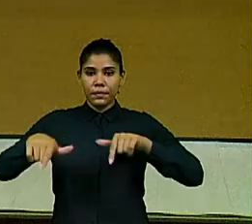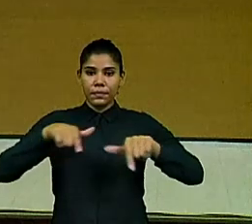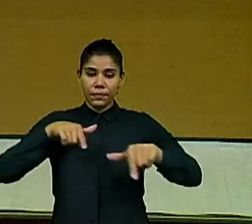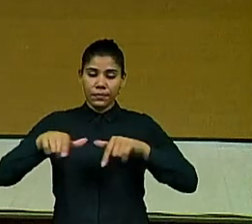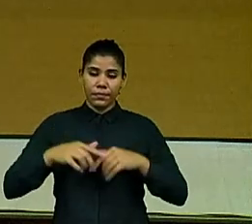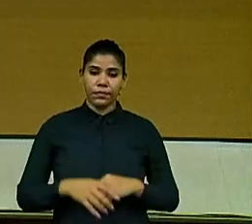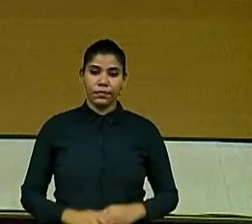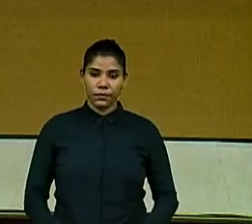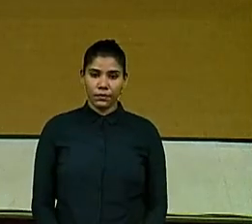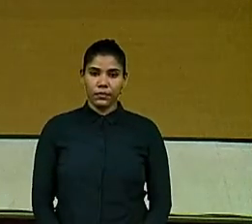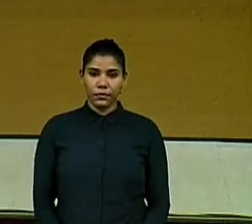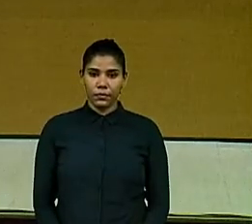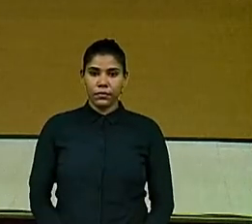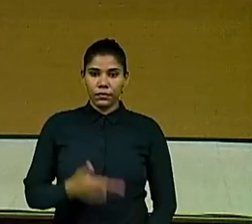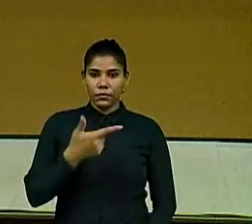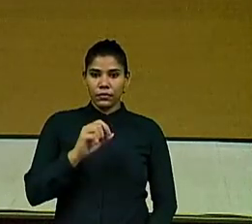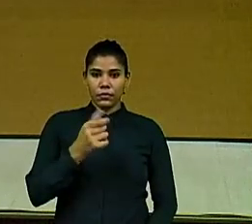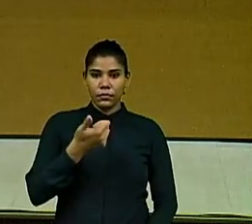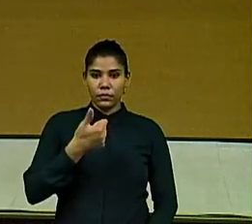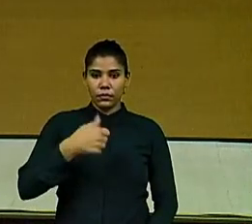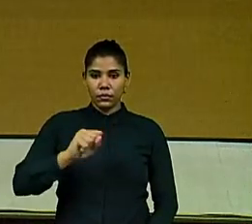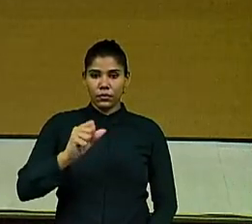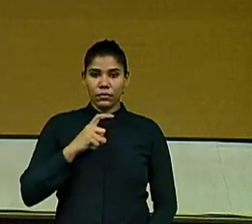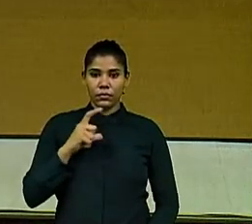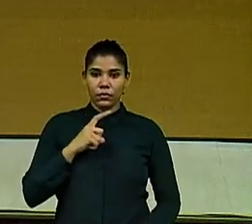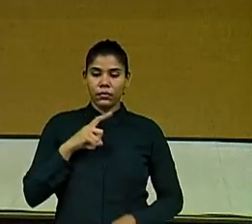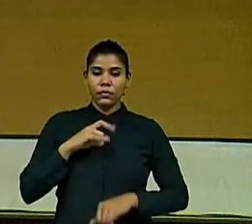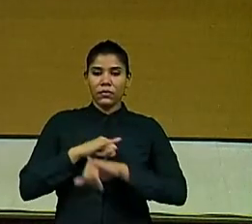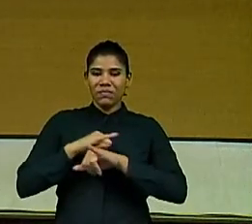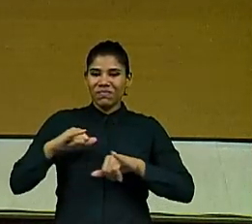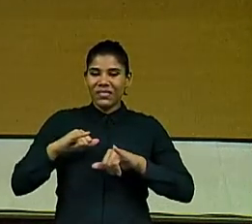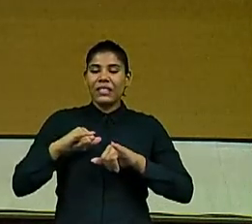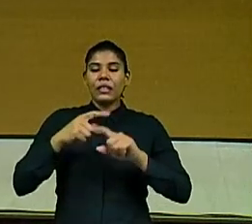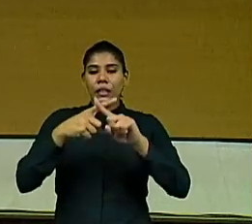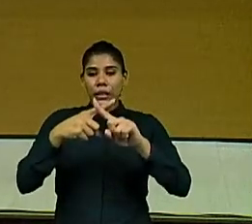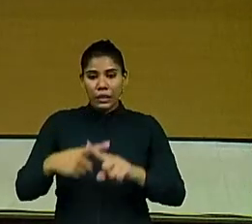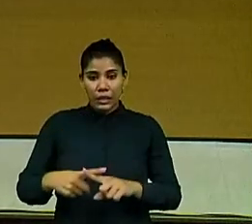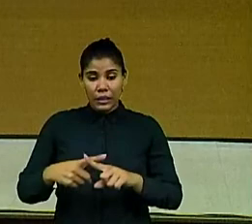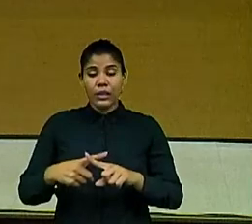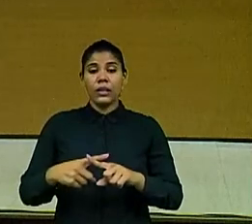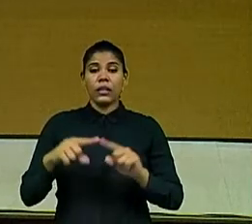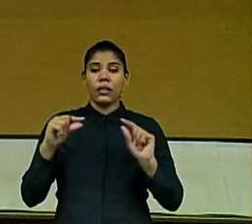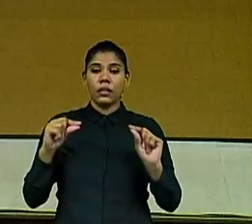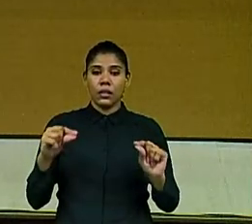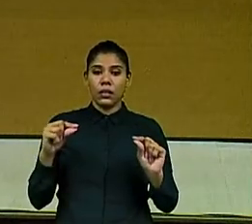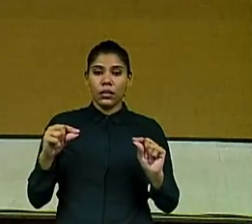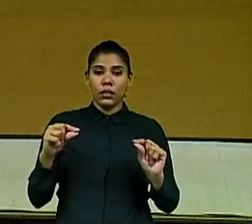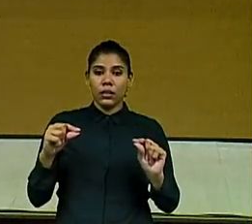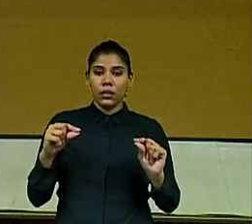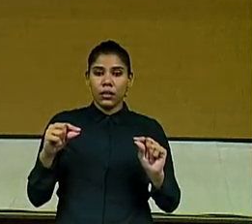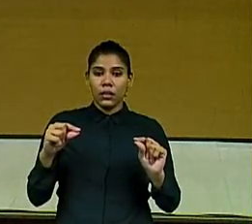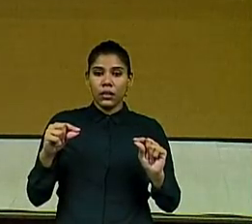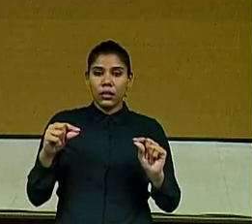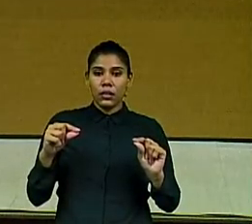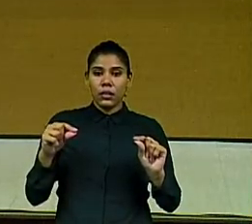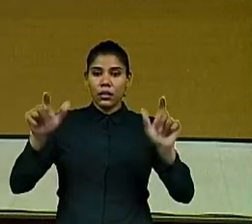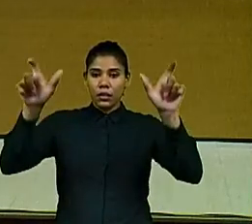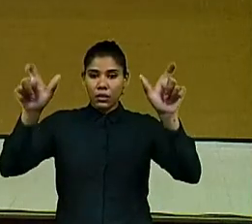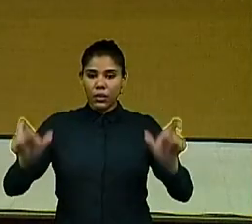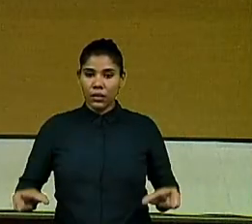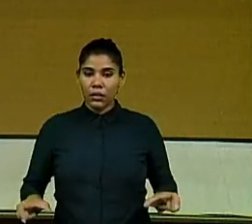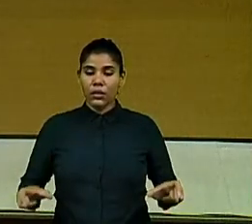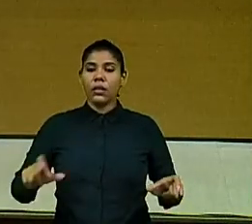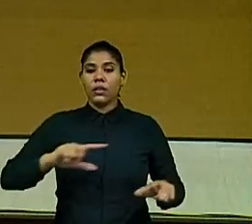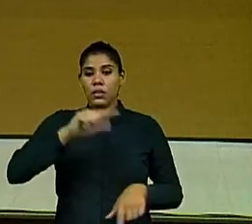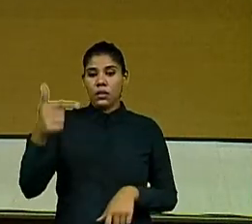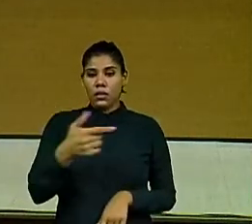e em 2018 nós temos uma campanhaço e radíssima entre alguns candidatos né e no